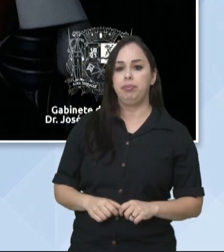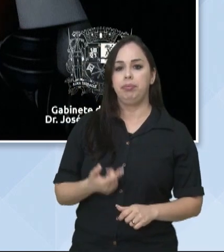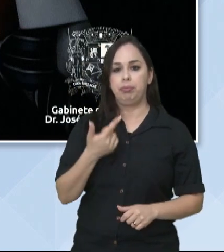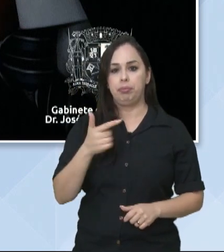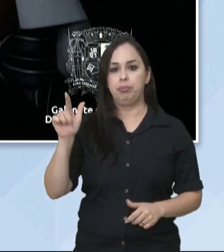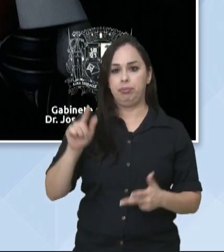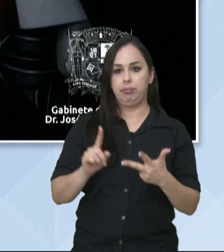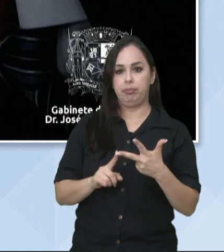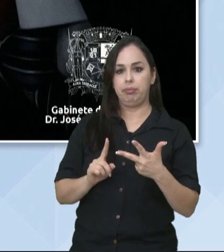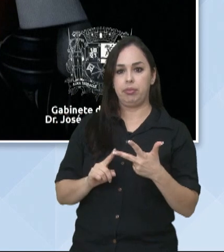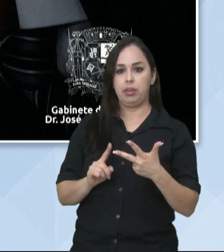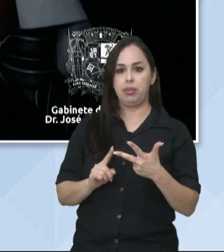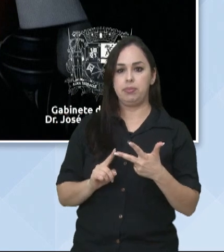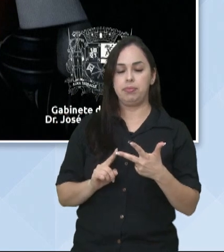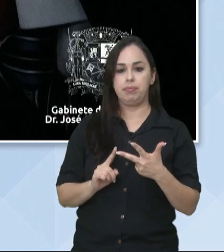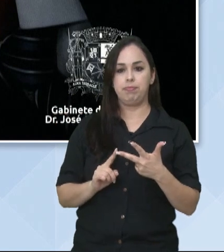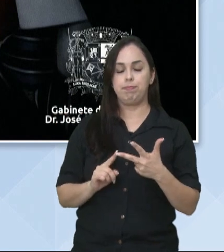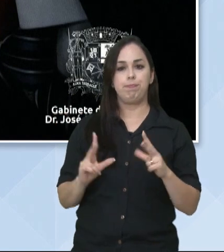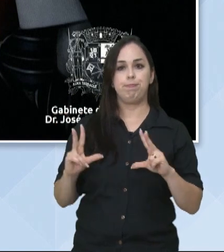Próximo.